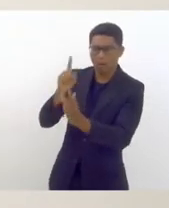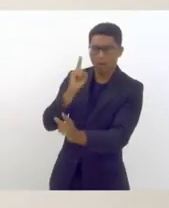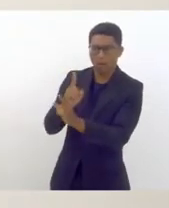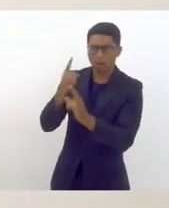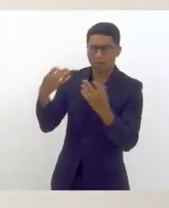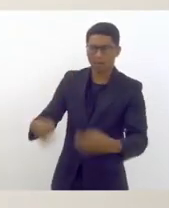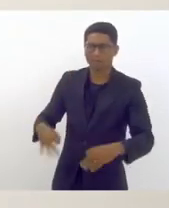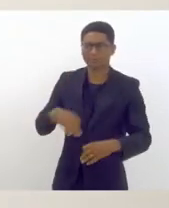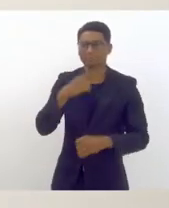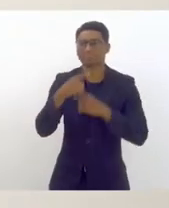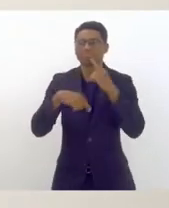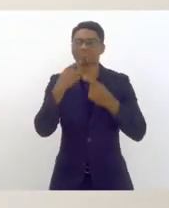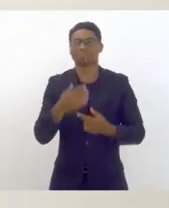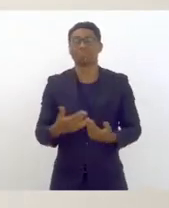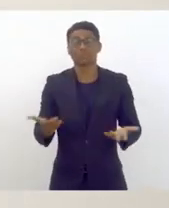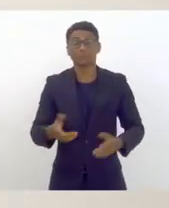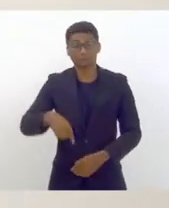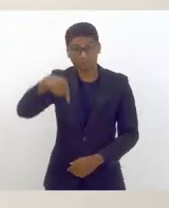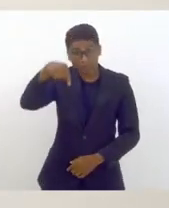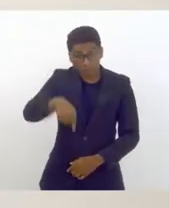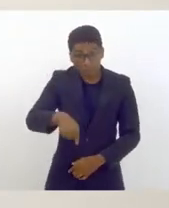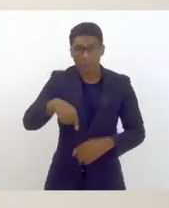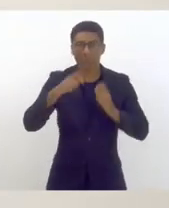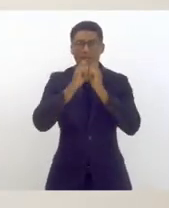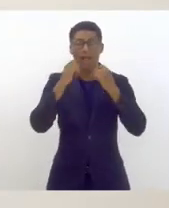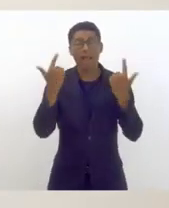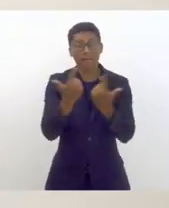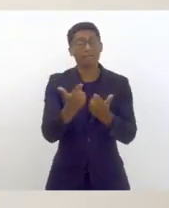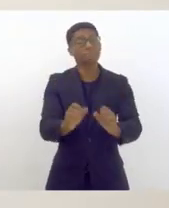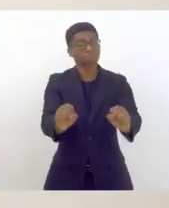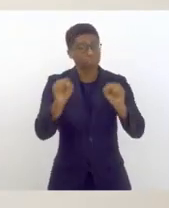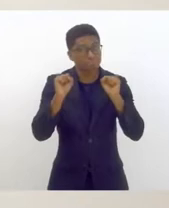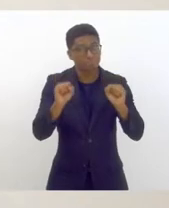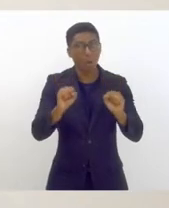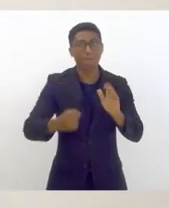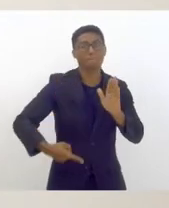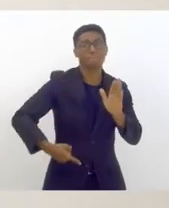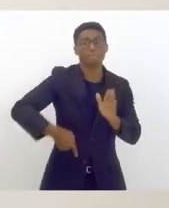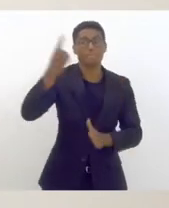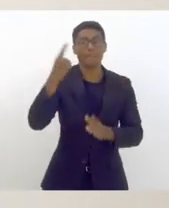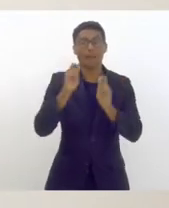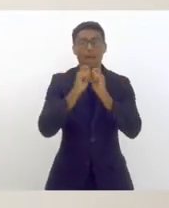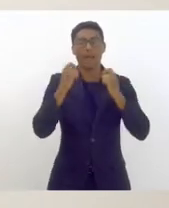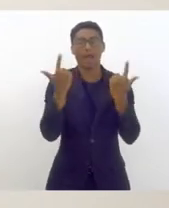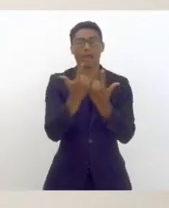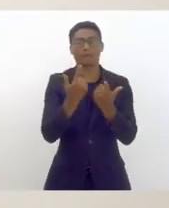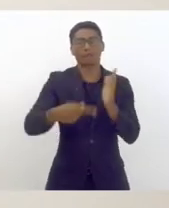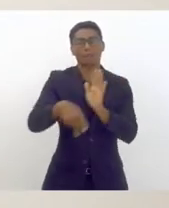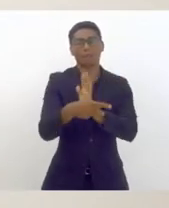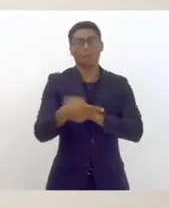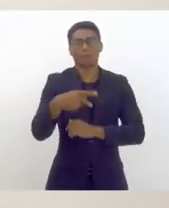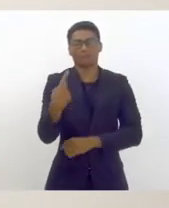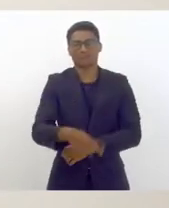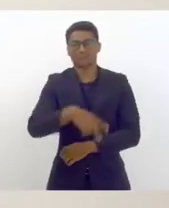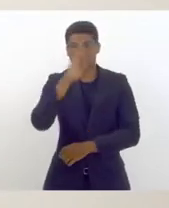Rio de Janeiro poderá se transformar na primeira casa legislativa do país a ter uma